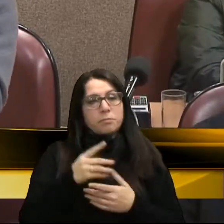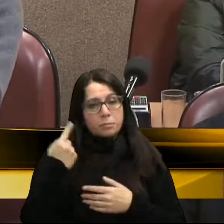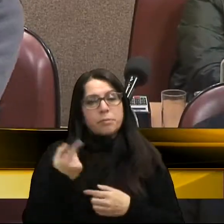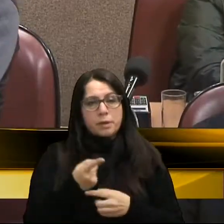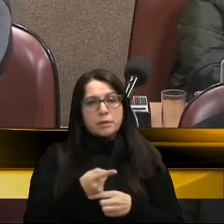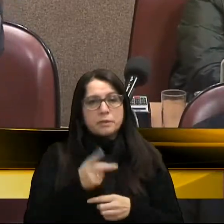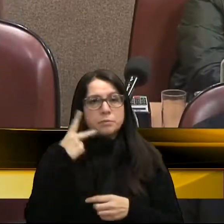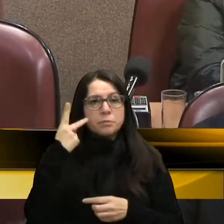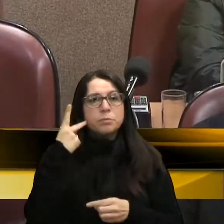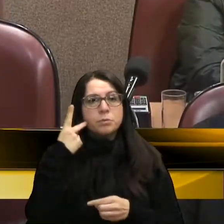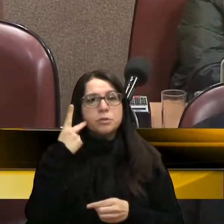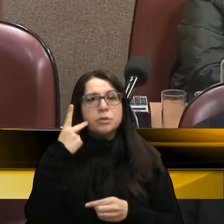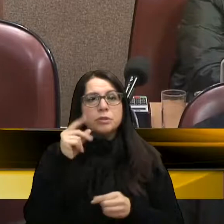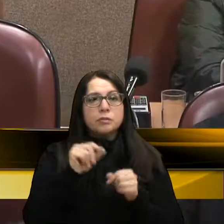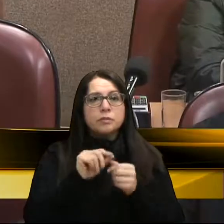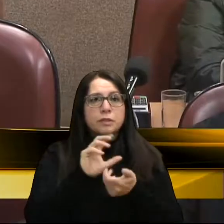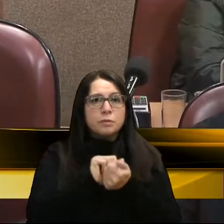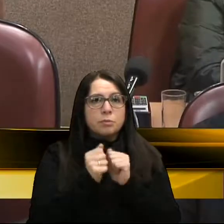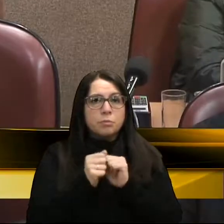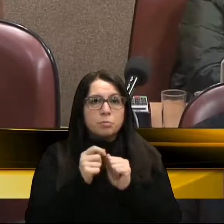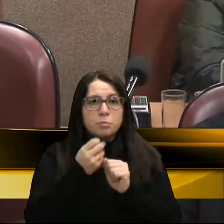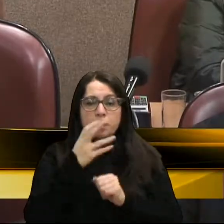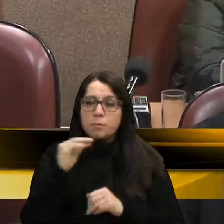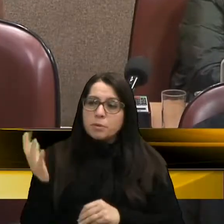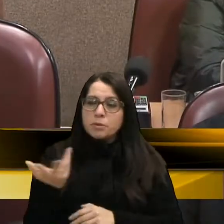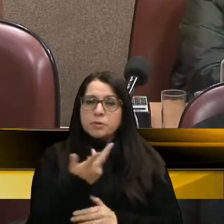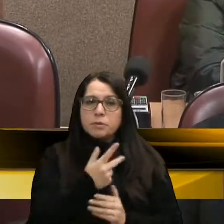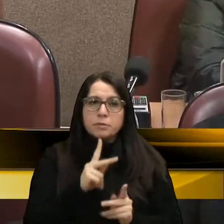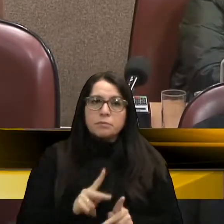a política é a arte de se fazer o bem para todos.